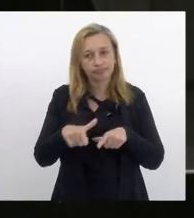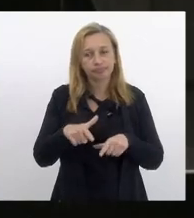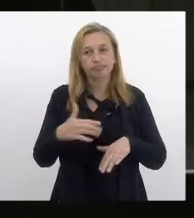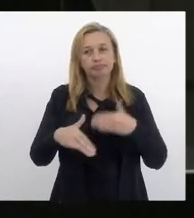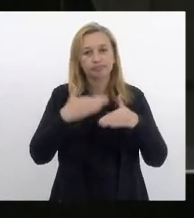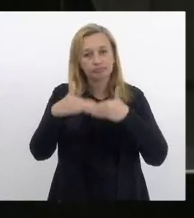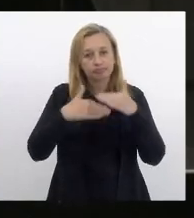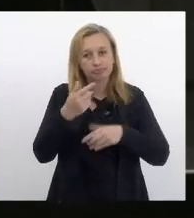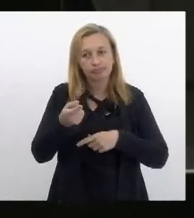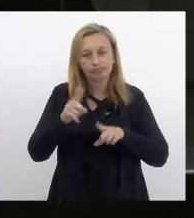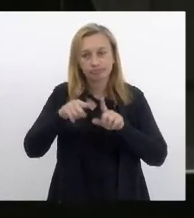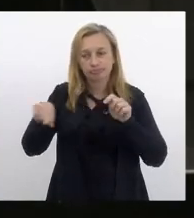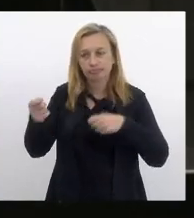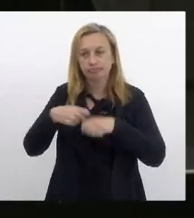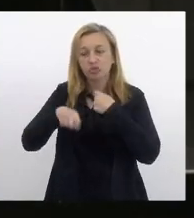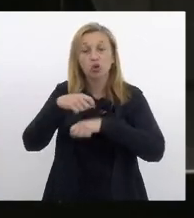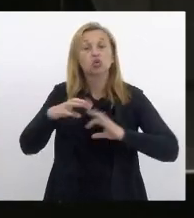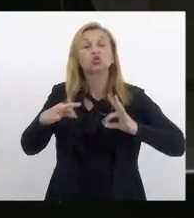Desenvolvimento Econômico, tudo que eu fui,